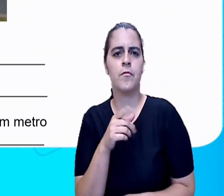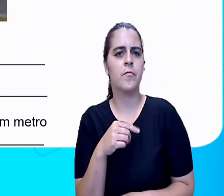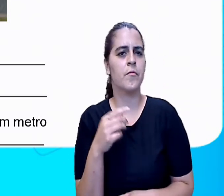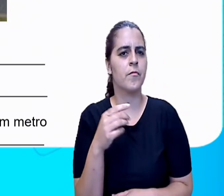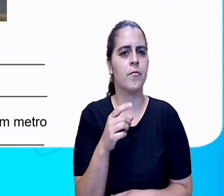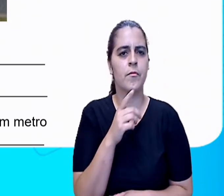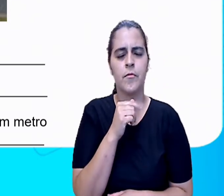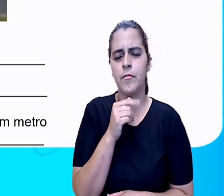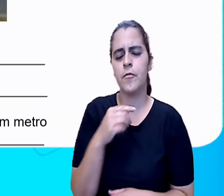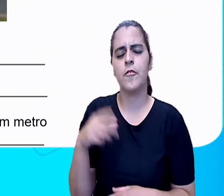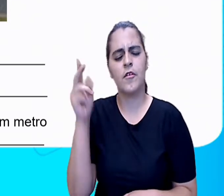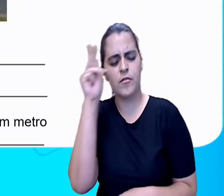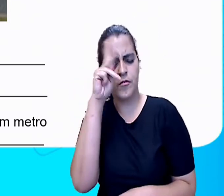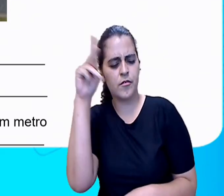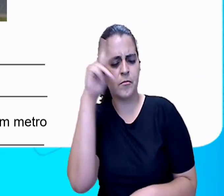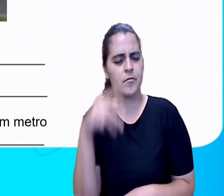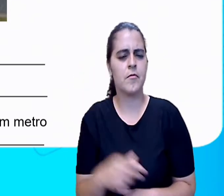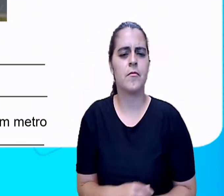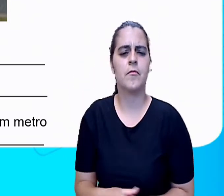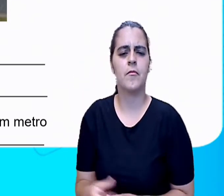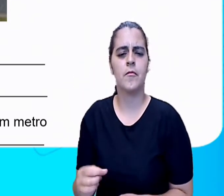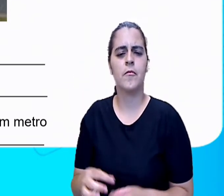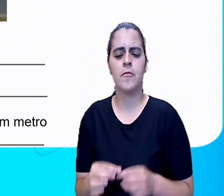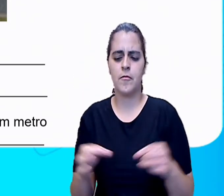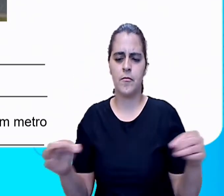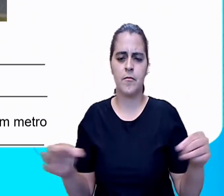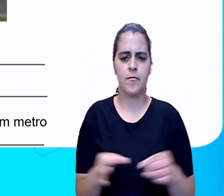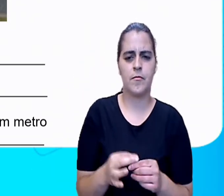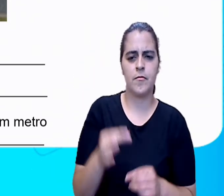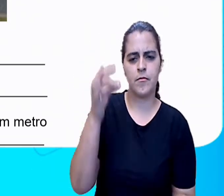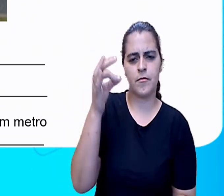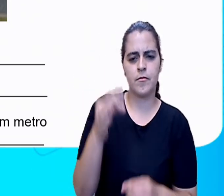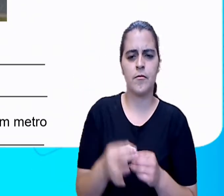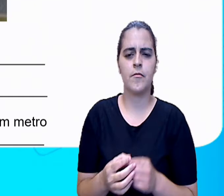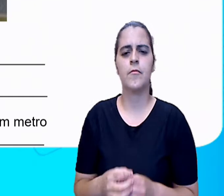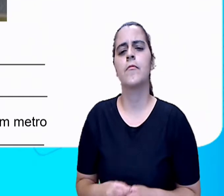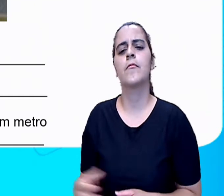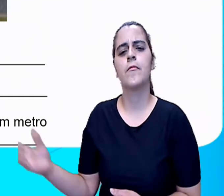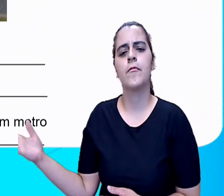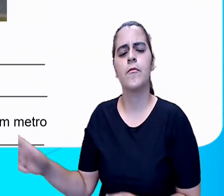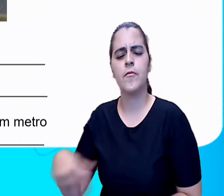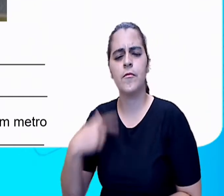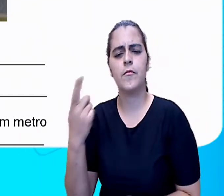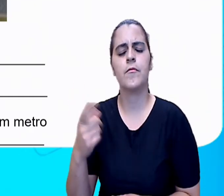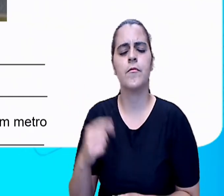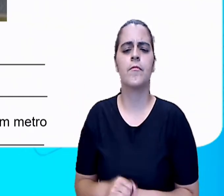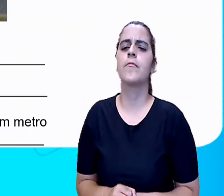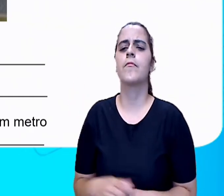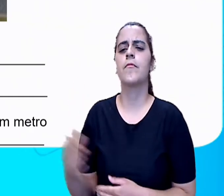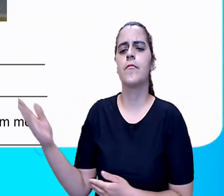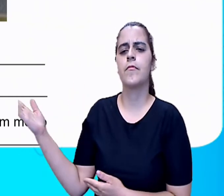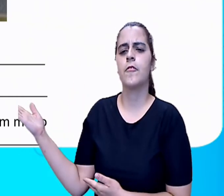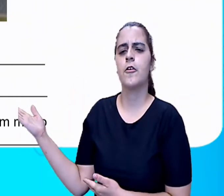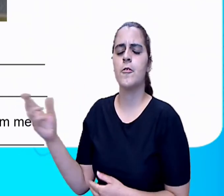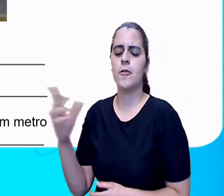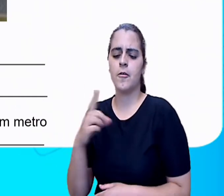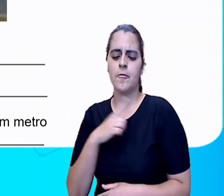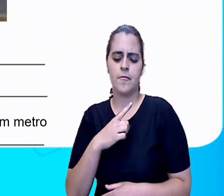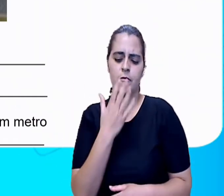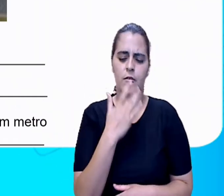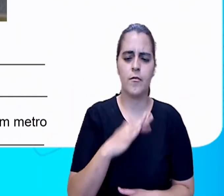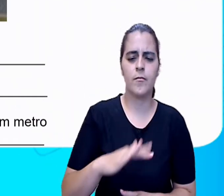também vai nos lembrar sobre a nossa medição de capacidade. E na outra figura, tem